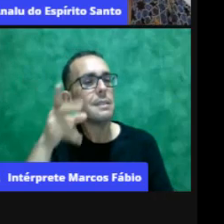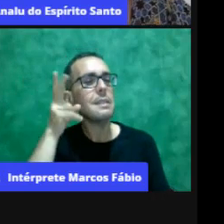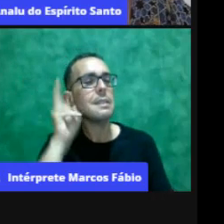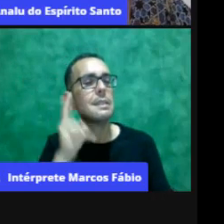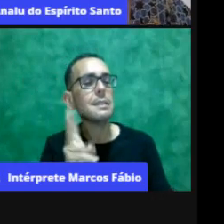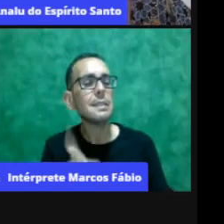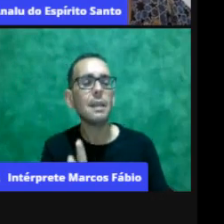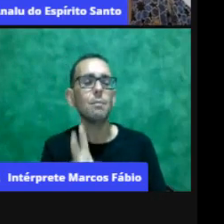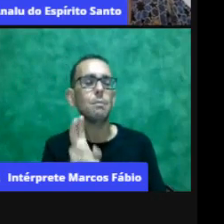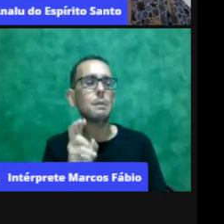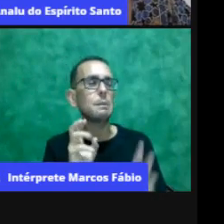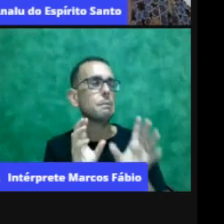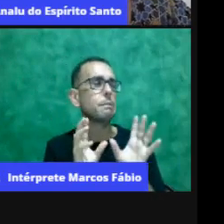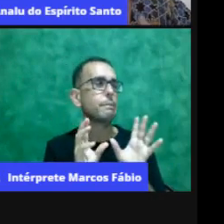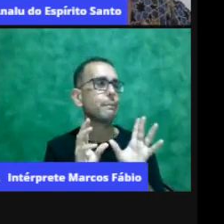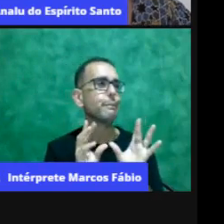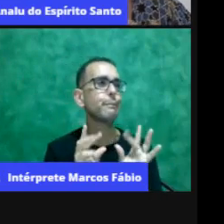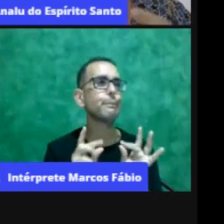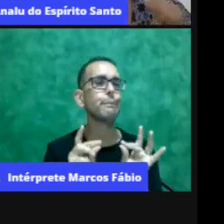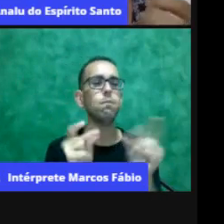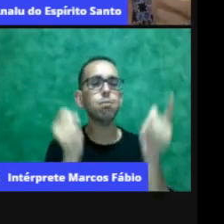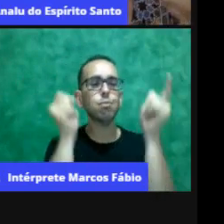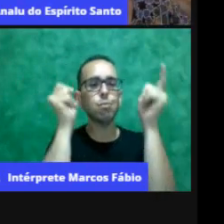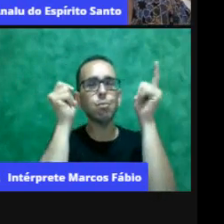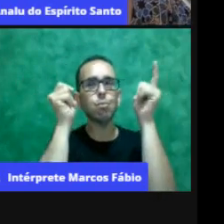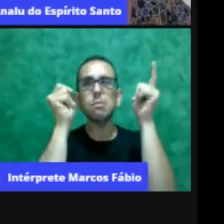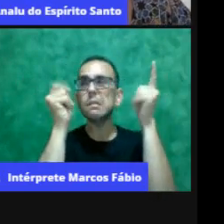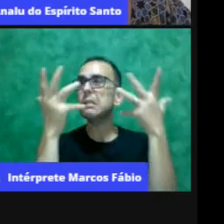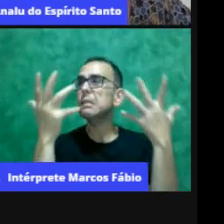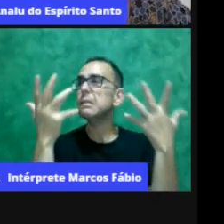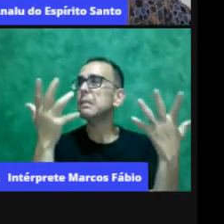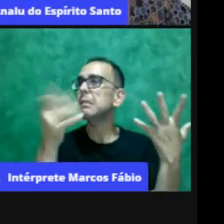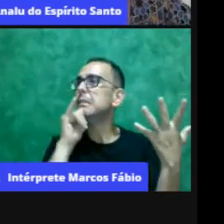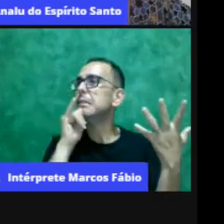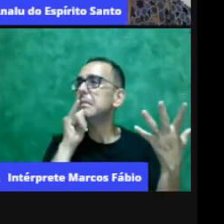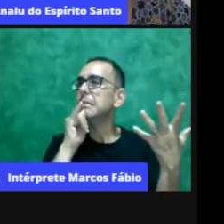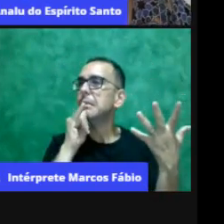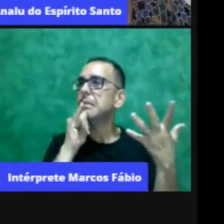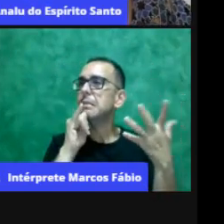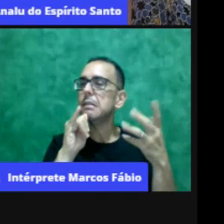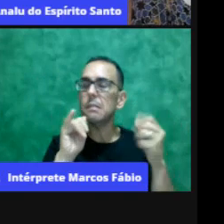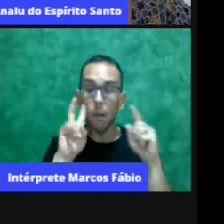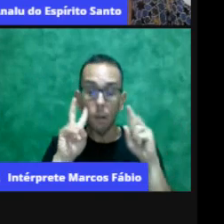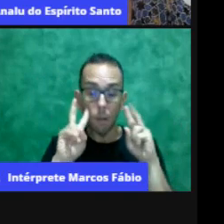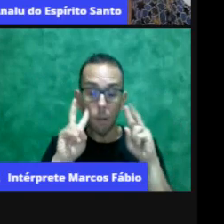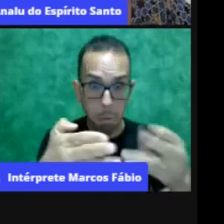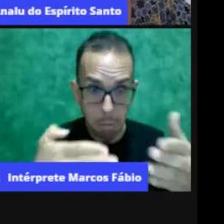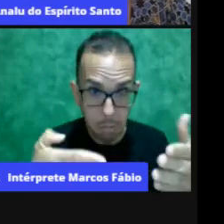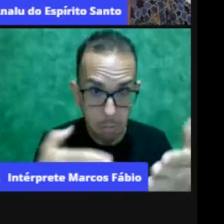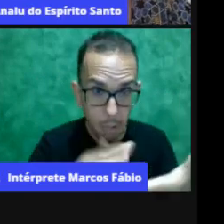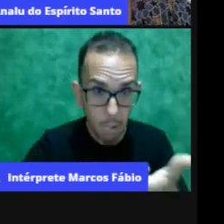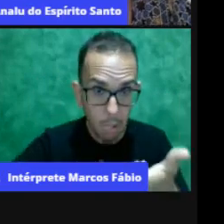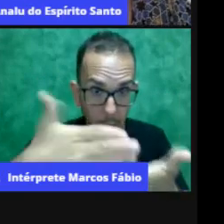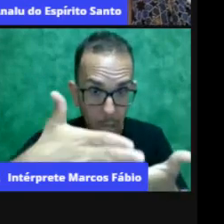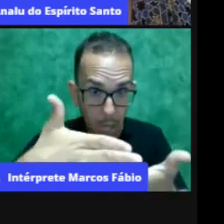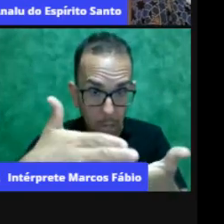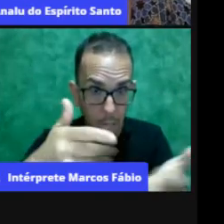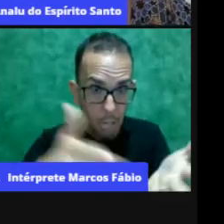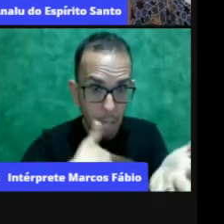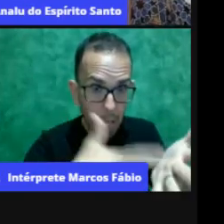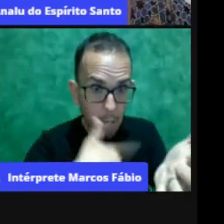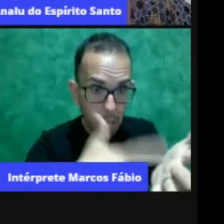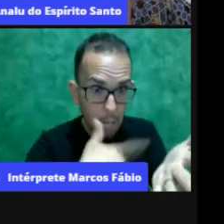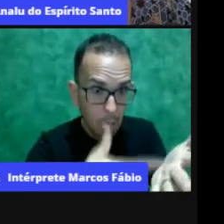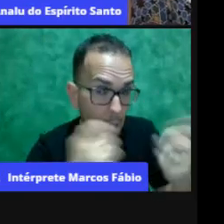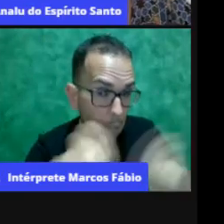um pouco dessa questão da tela do computador, do tablet, né? E o que eu